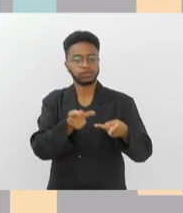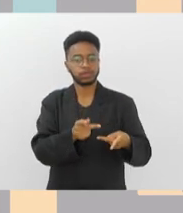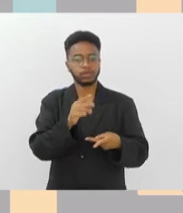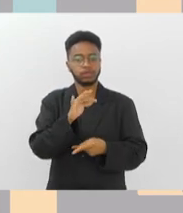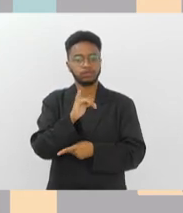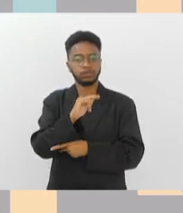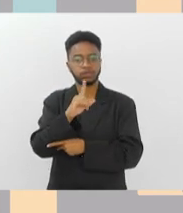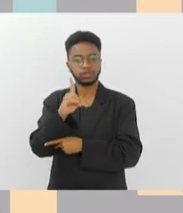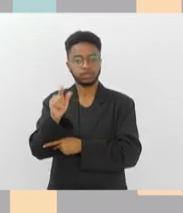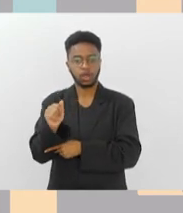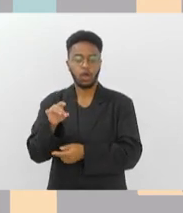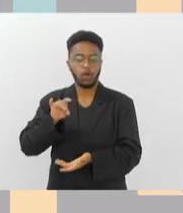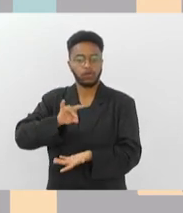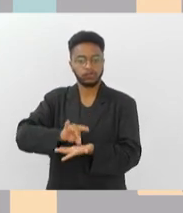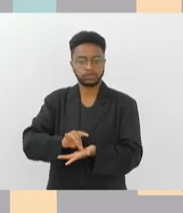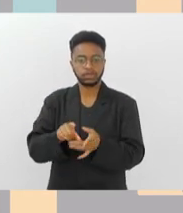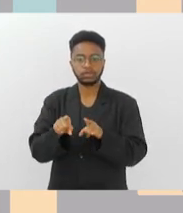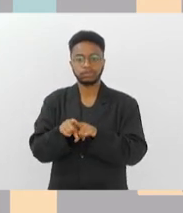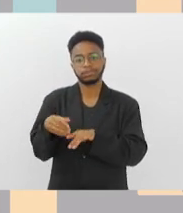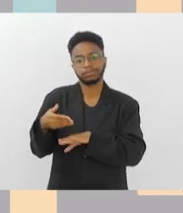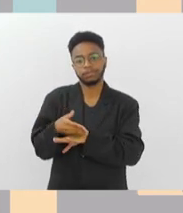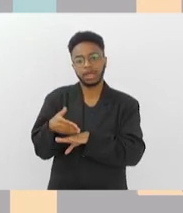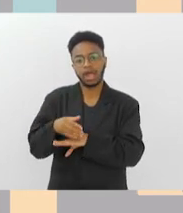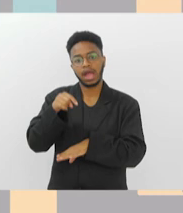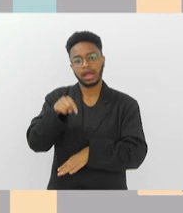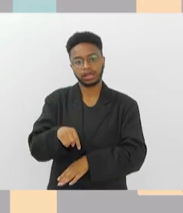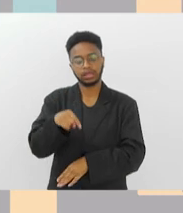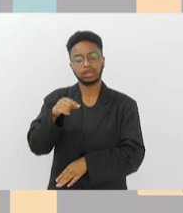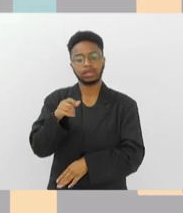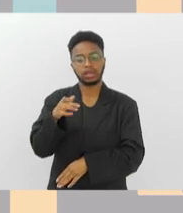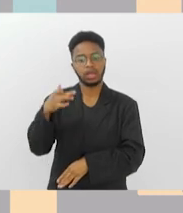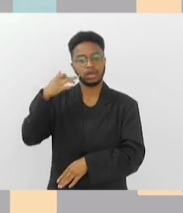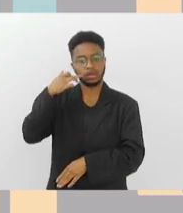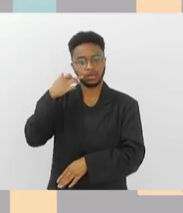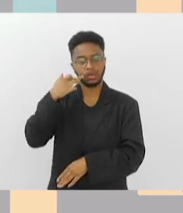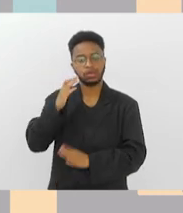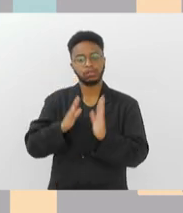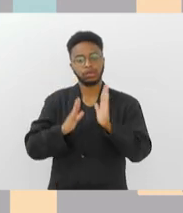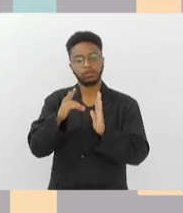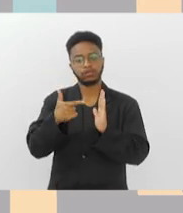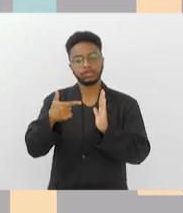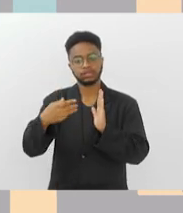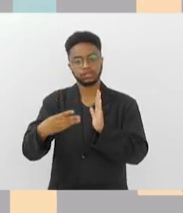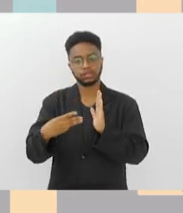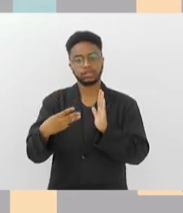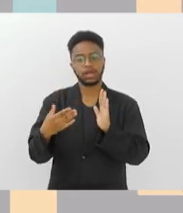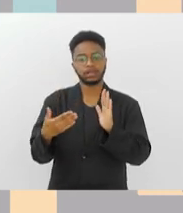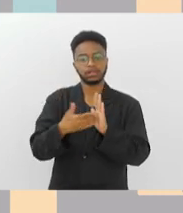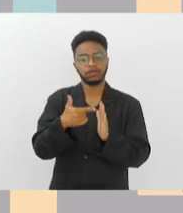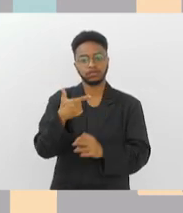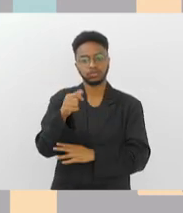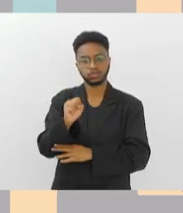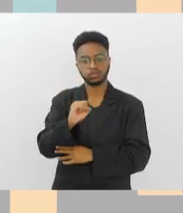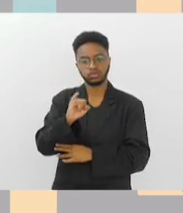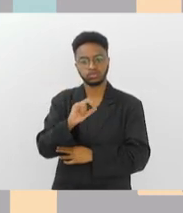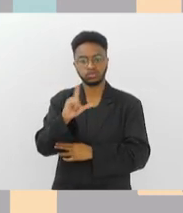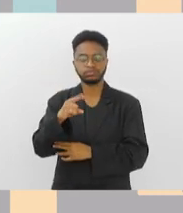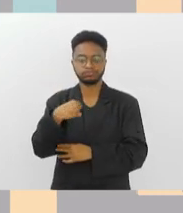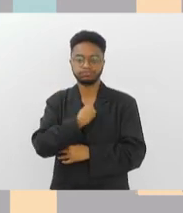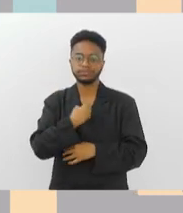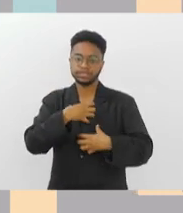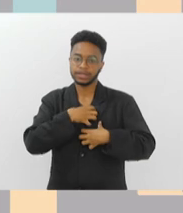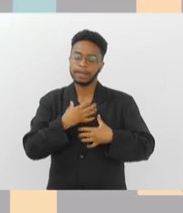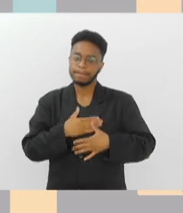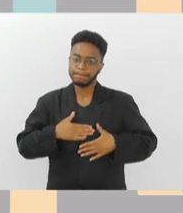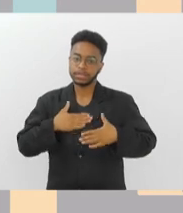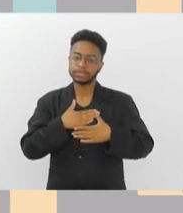oficial e a estar aqui em Luanda nestes dias, de 23 a 28 de julho, que seria uma grande honra para nós poder